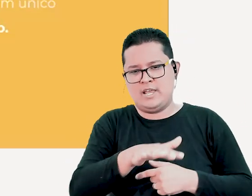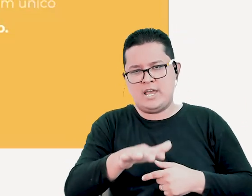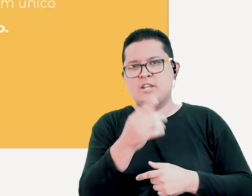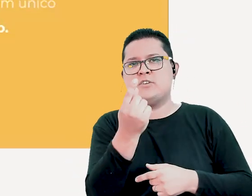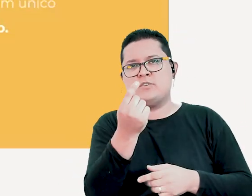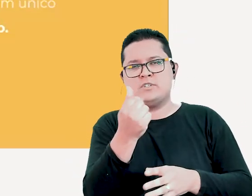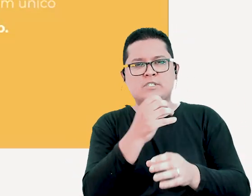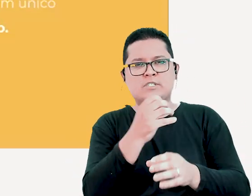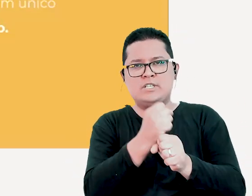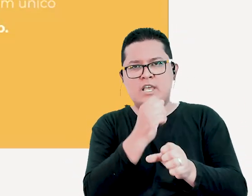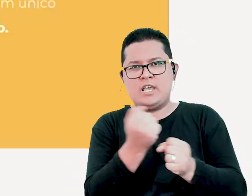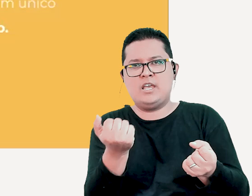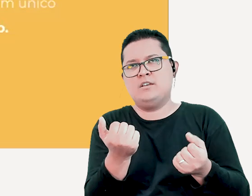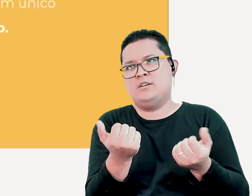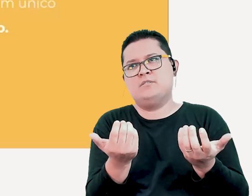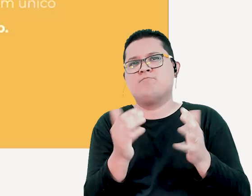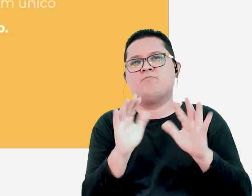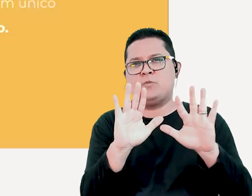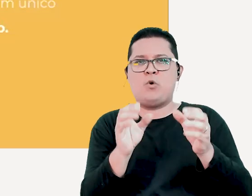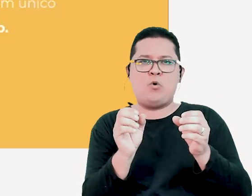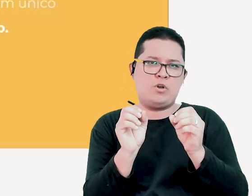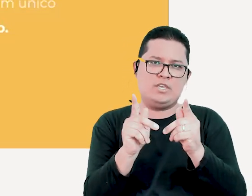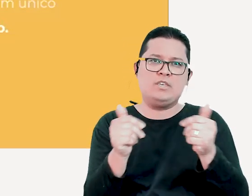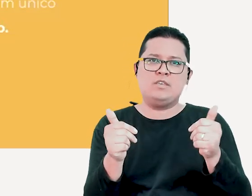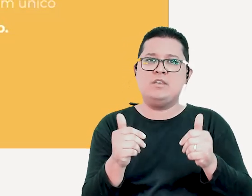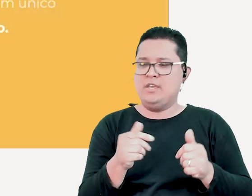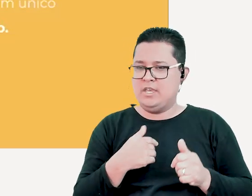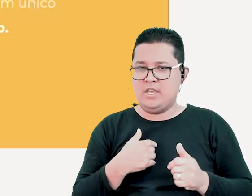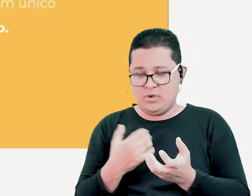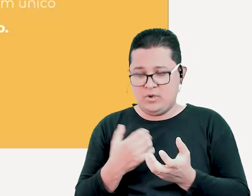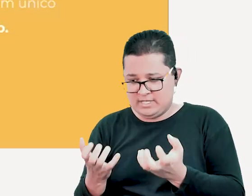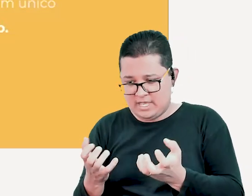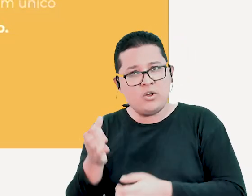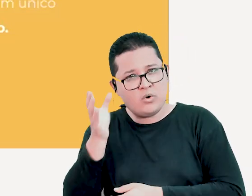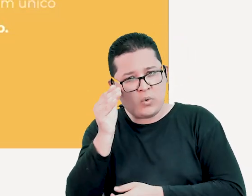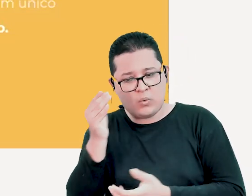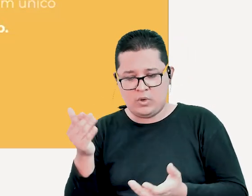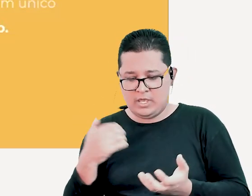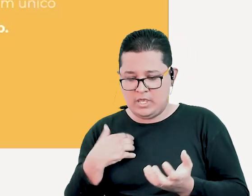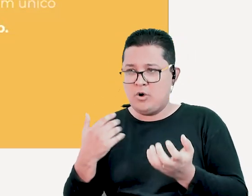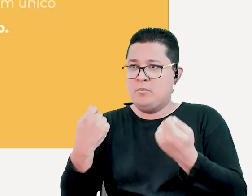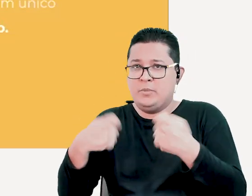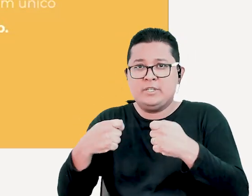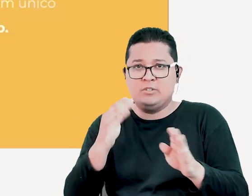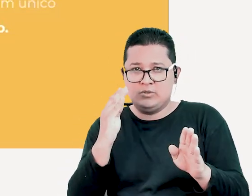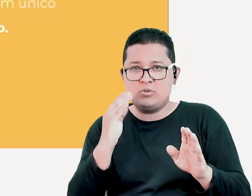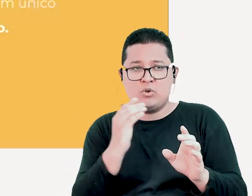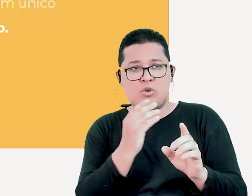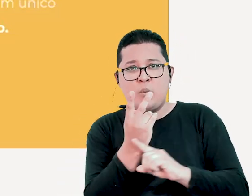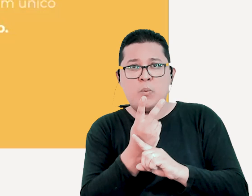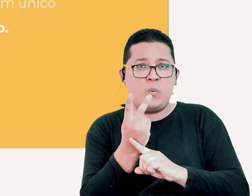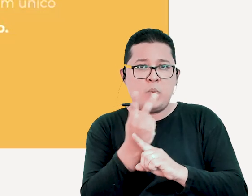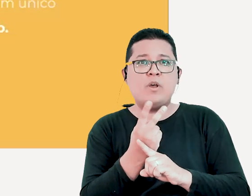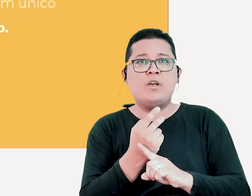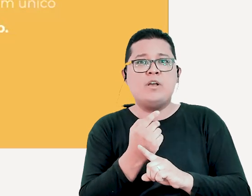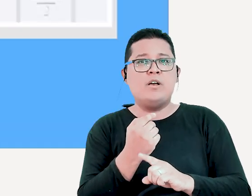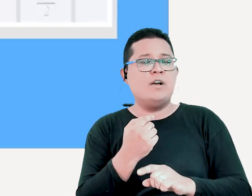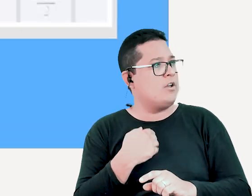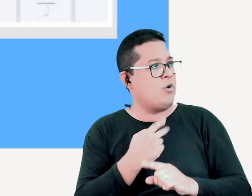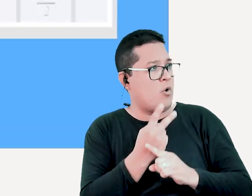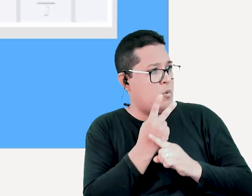um pouco melhor e deixar muito claro quais são os glossários de cada área, por exemplo, quando a gente fala de glossário,